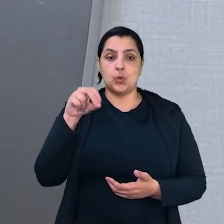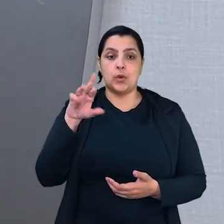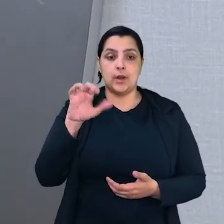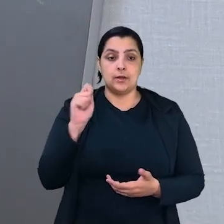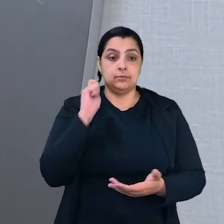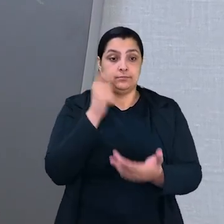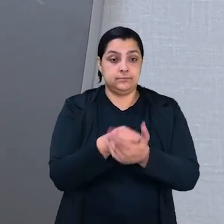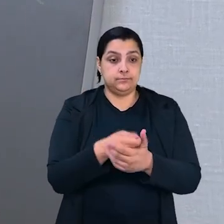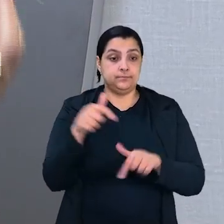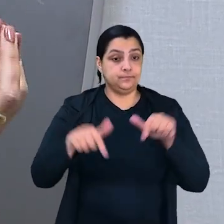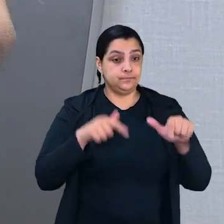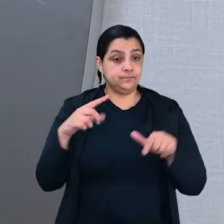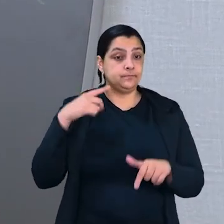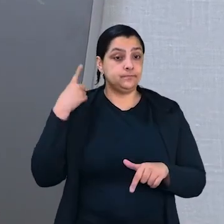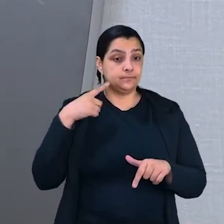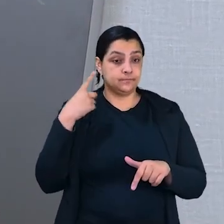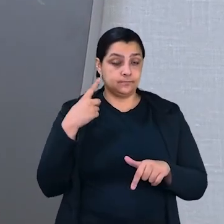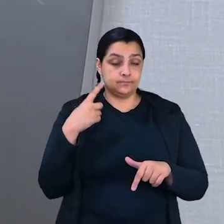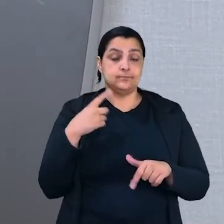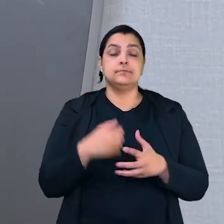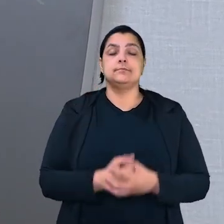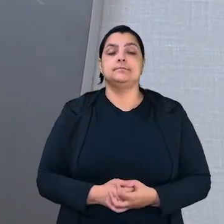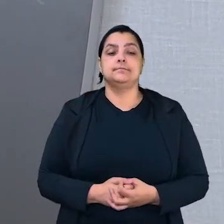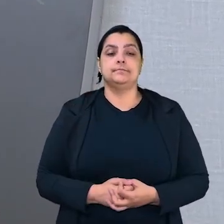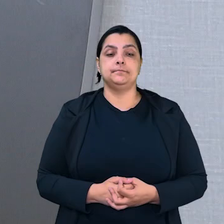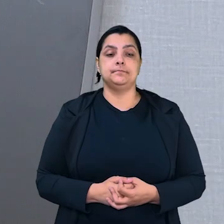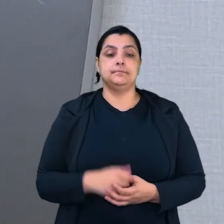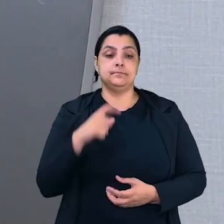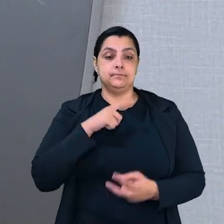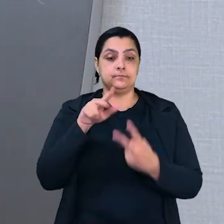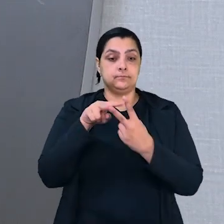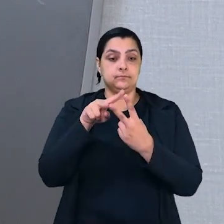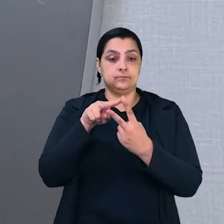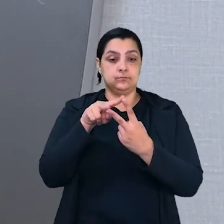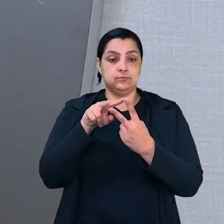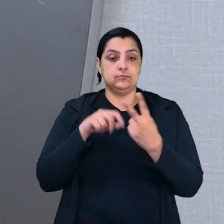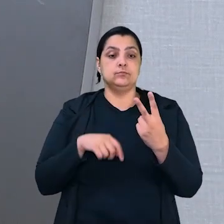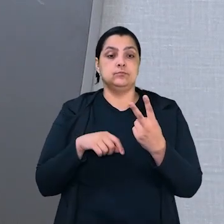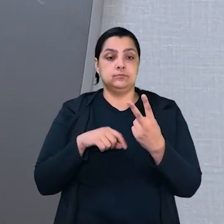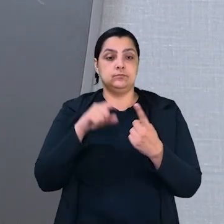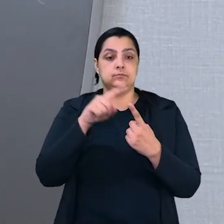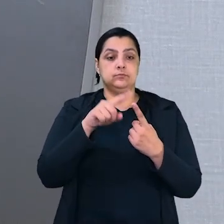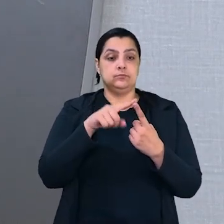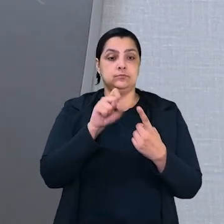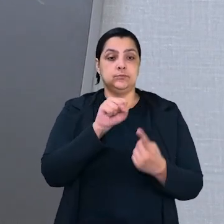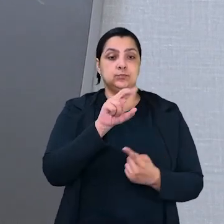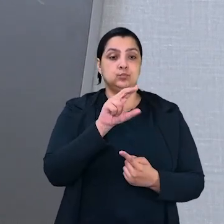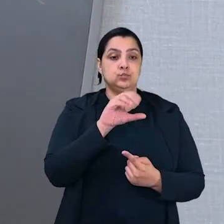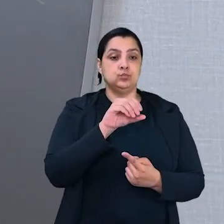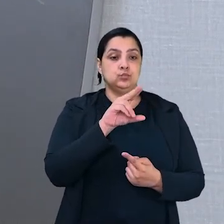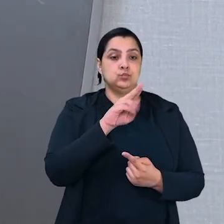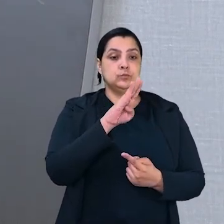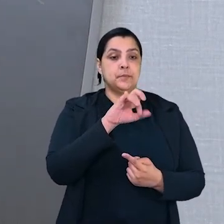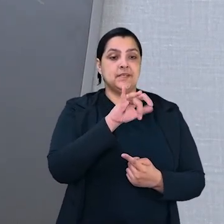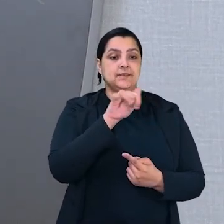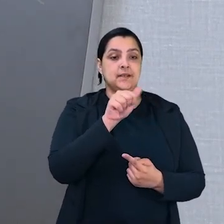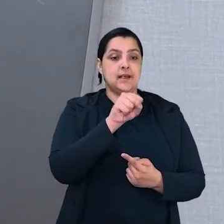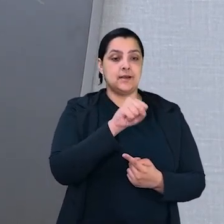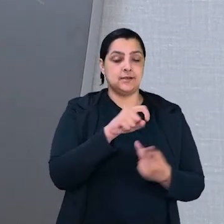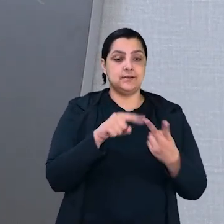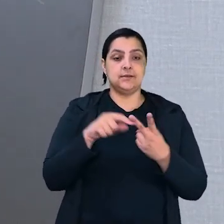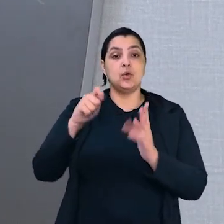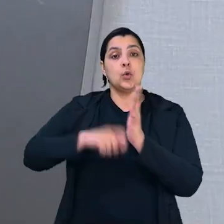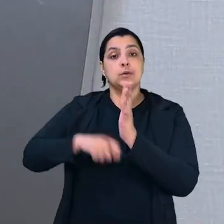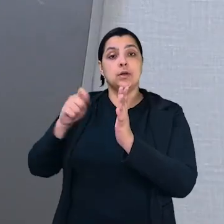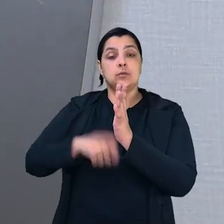honorários são o pagamento pela atuação do advogado em determinado processo. A gente tem dois tipos de honorários, os honorários sucumbenciais